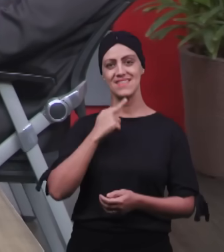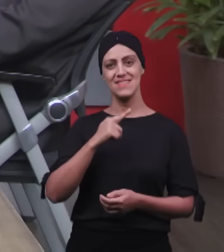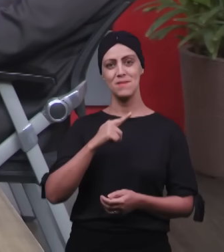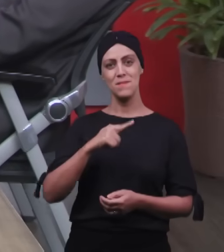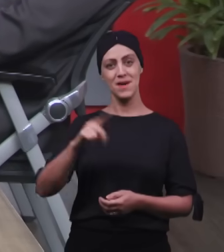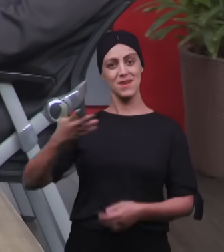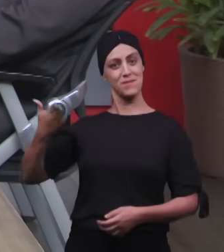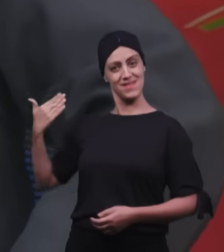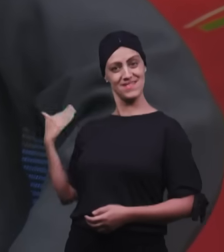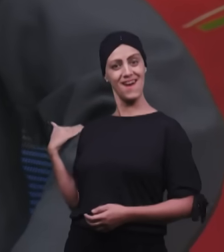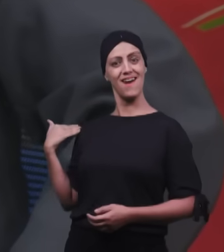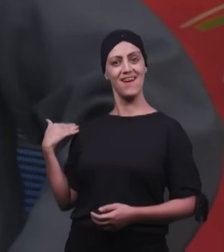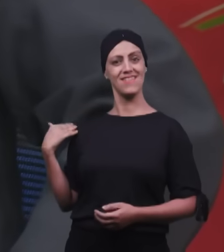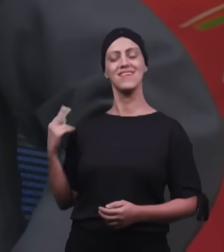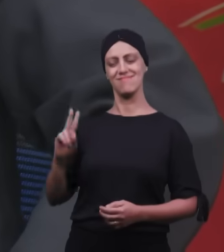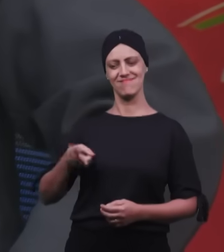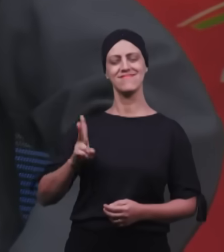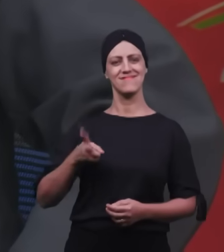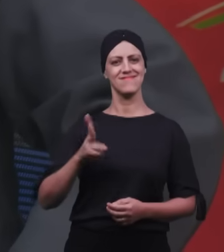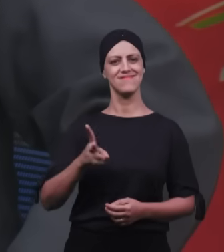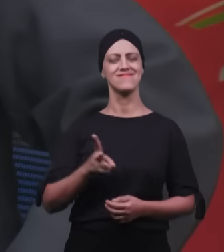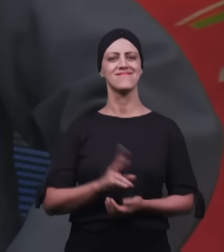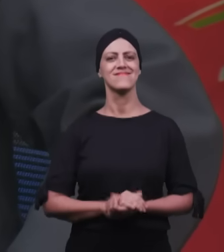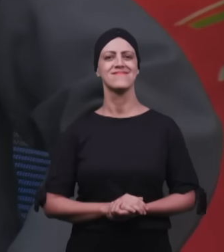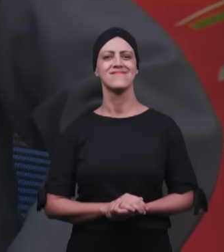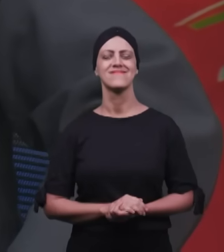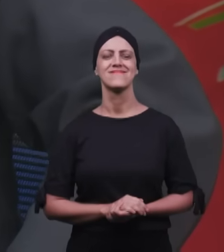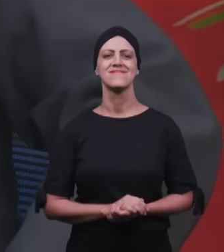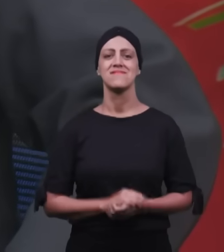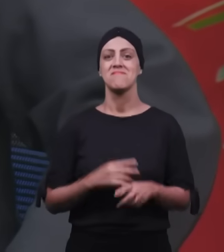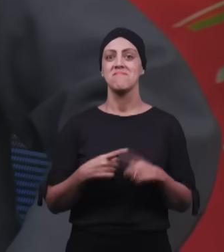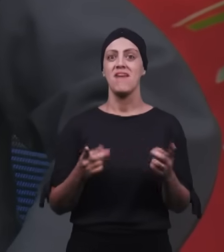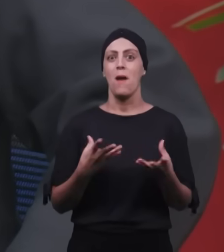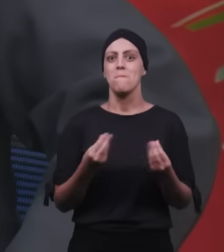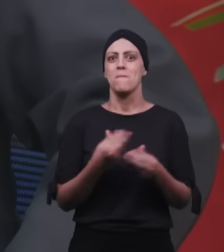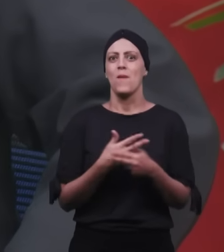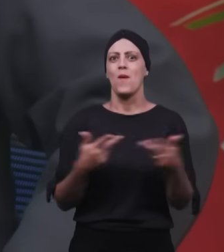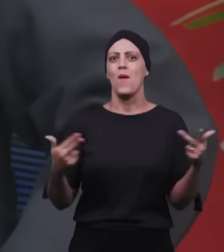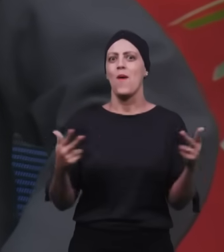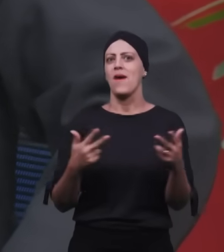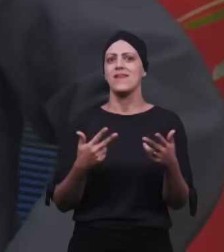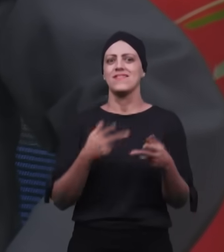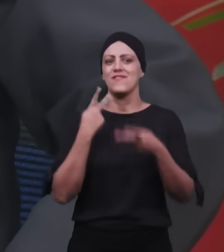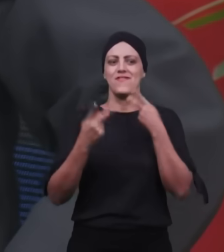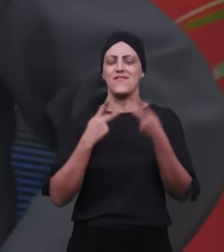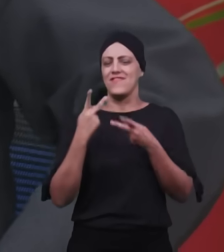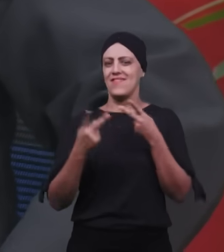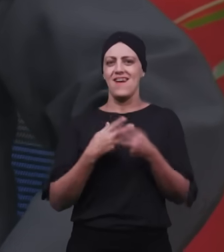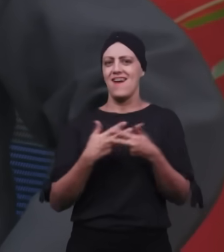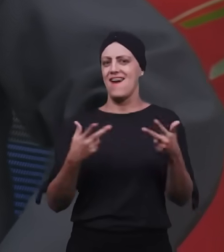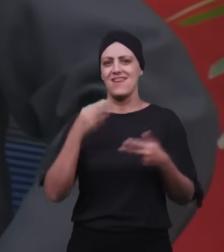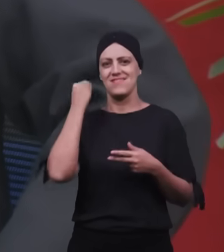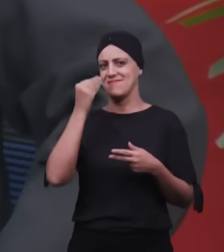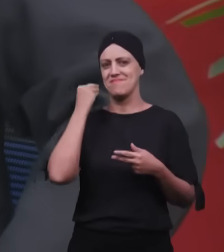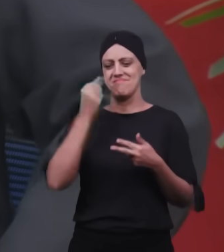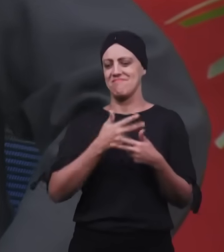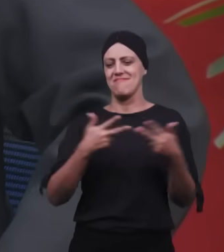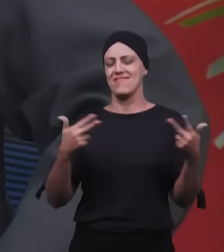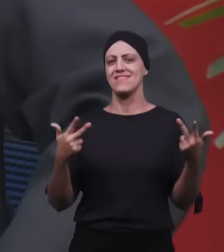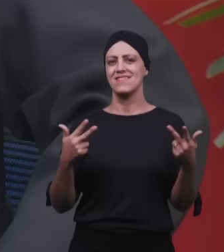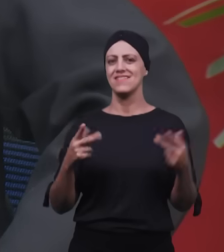pastores da semana passada mas como os assuntos são muitos as experiências são muitas é